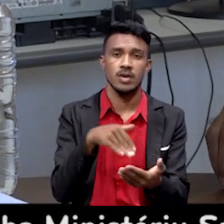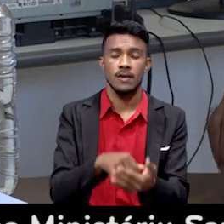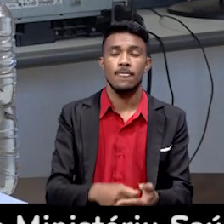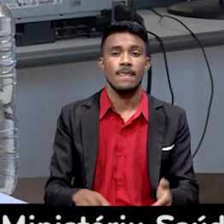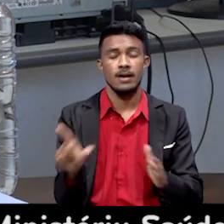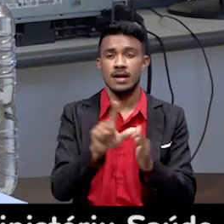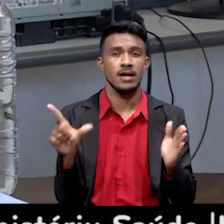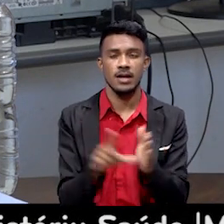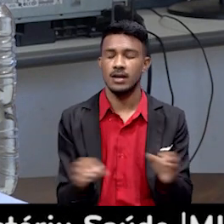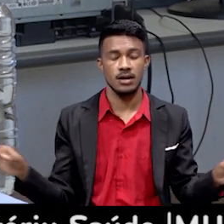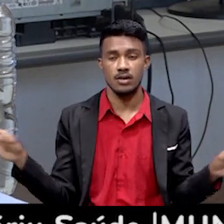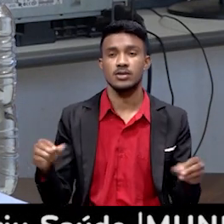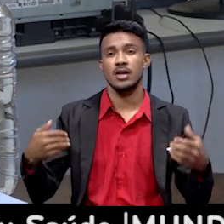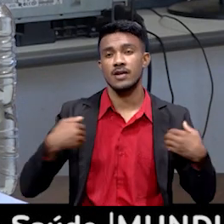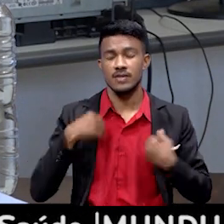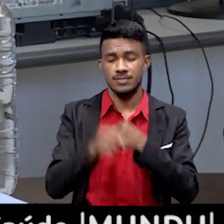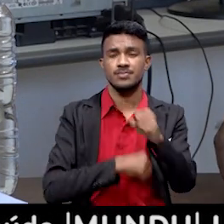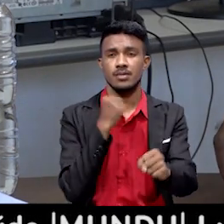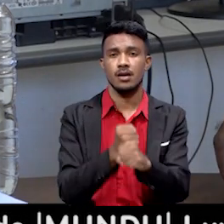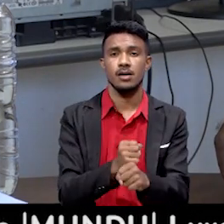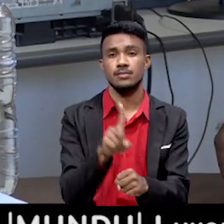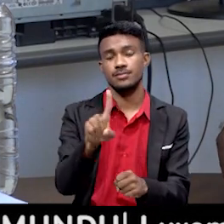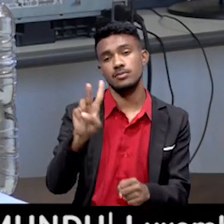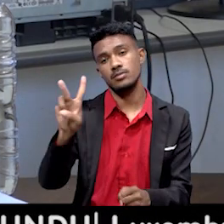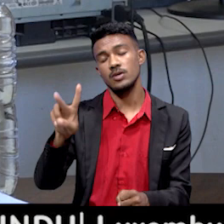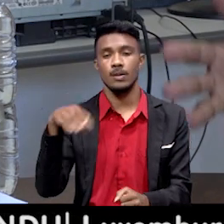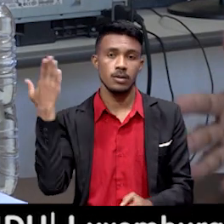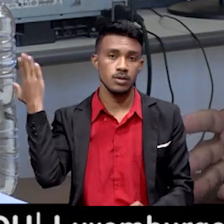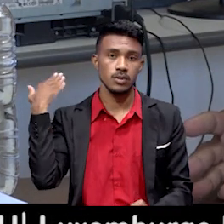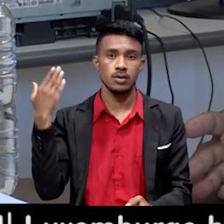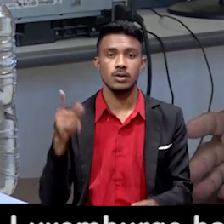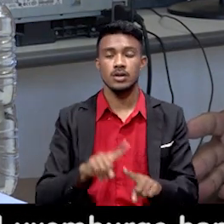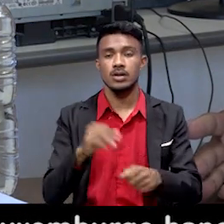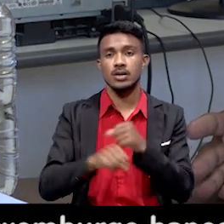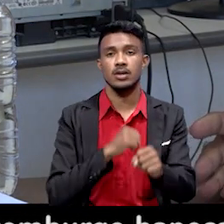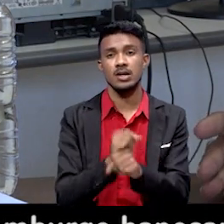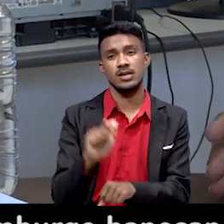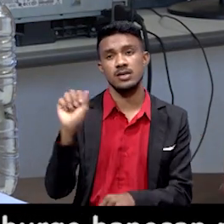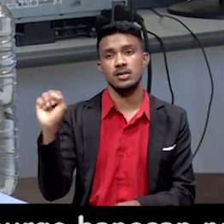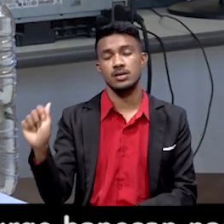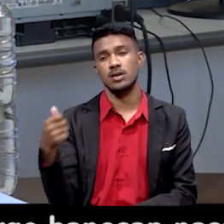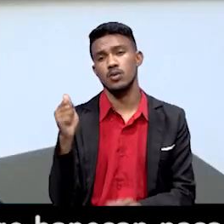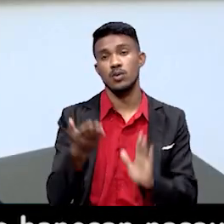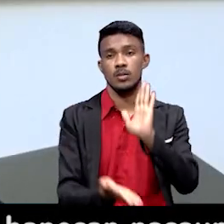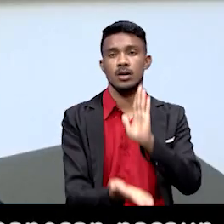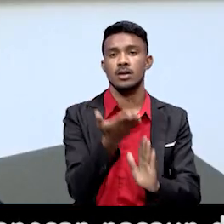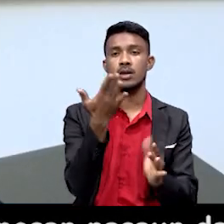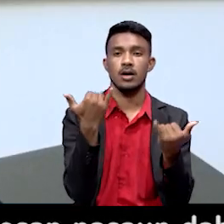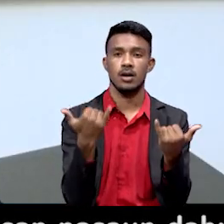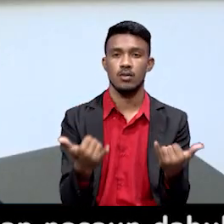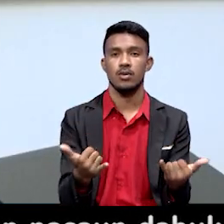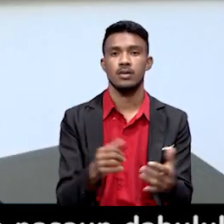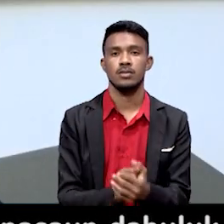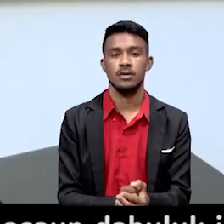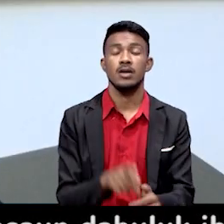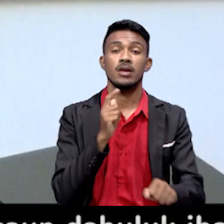laos kong akontese ia tinang ida ka tinang roba kutu, tinang saluri singona. Agora, sa